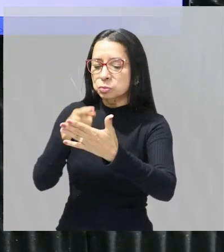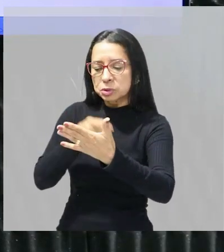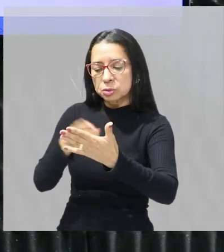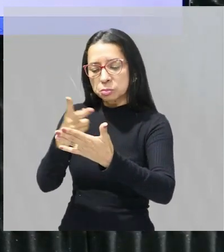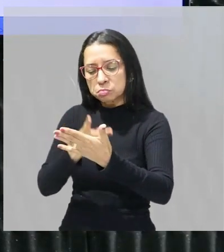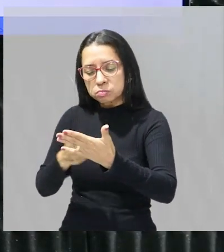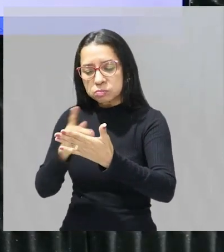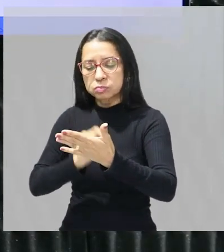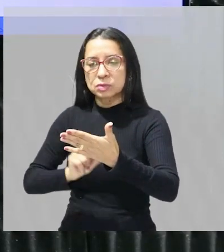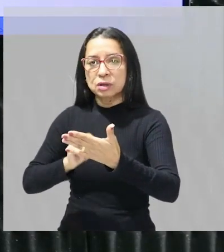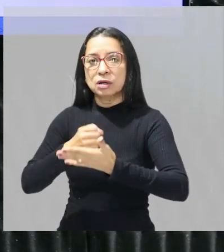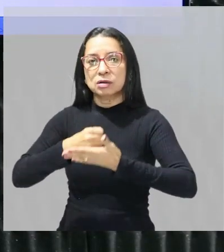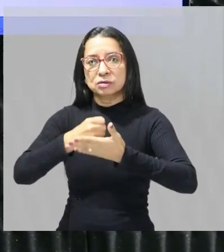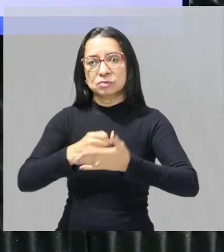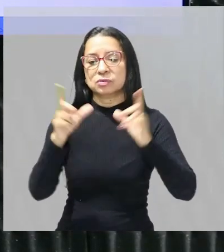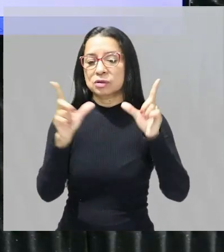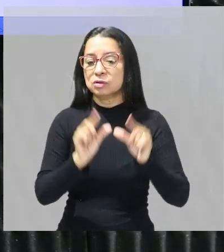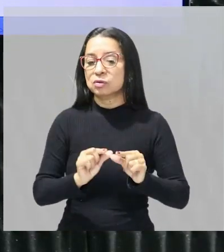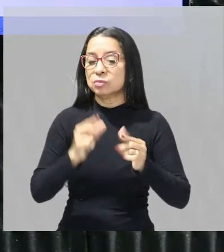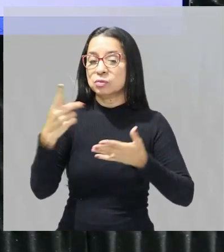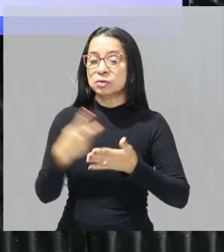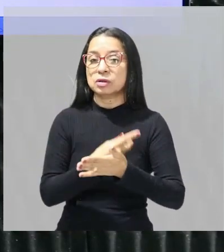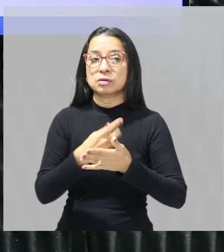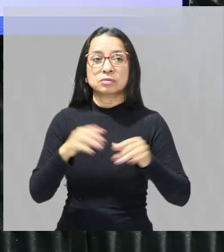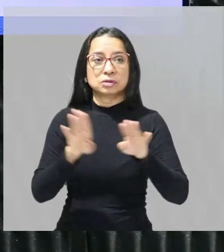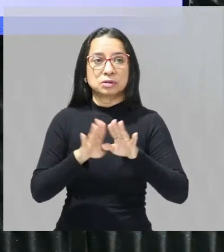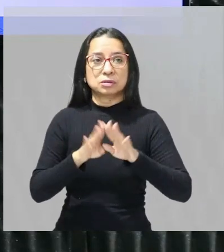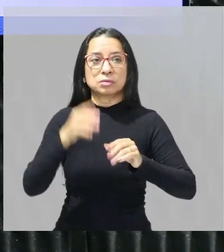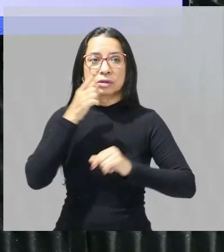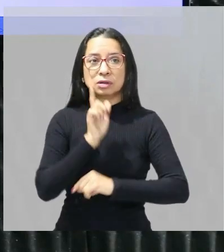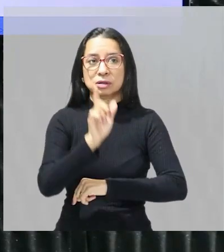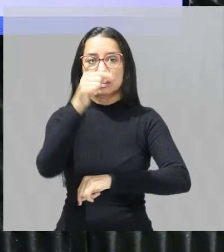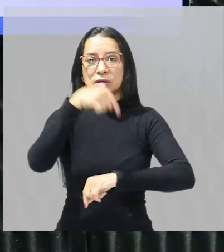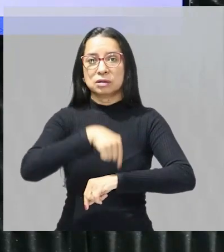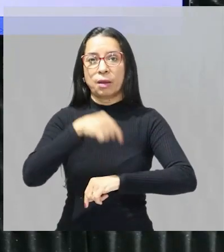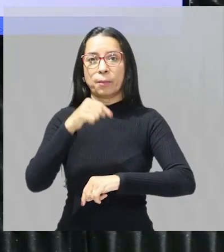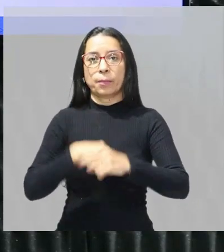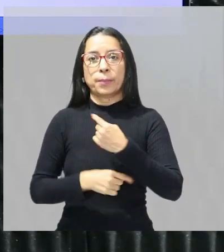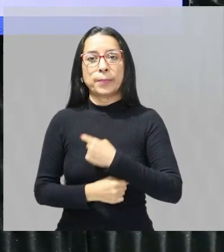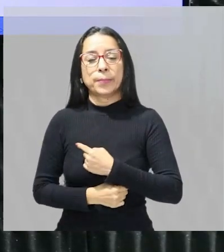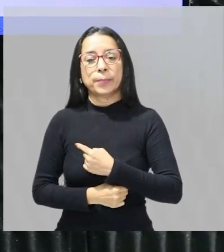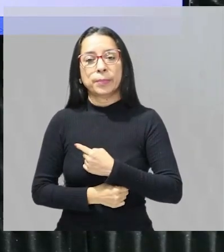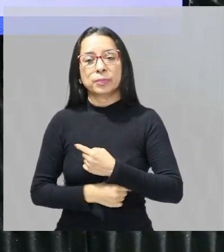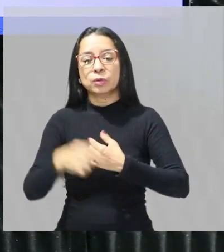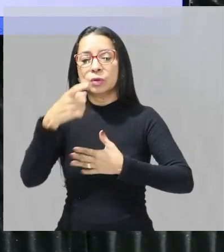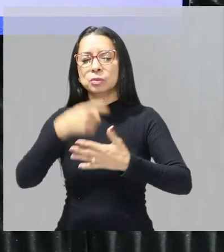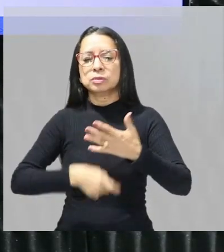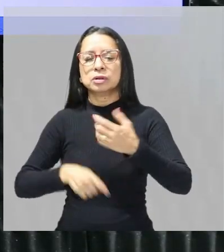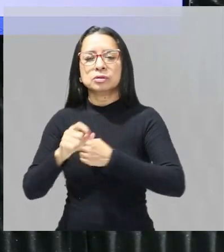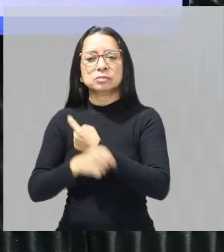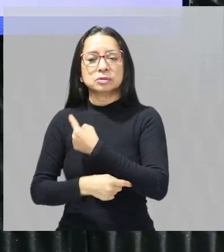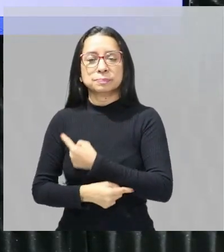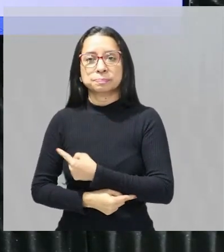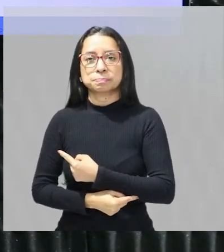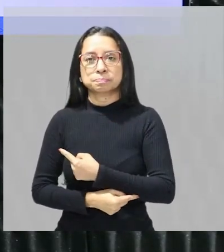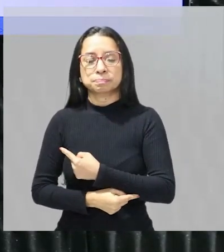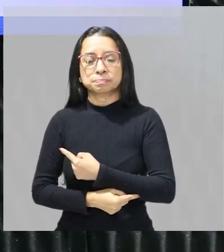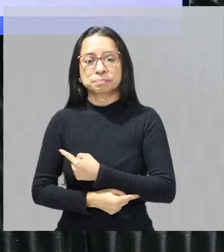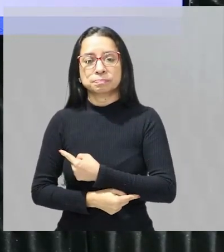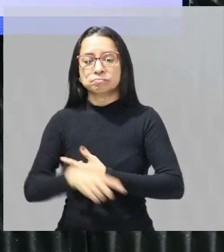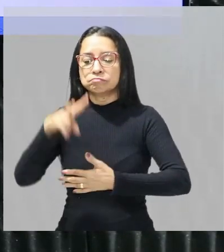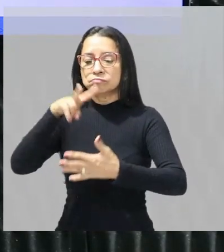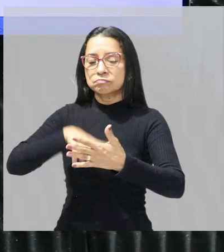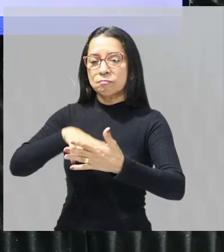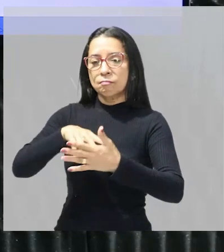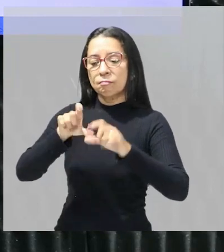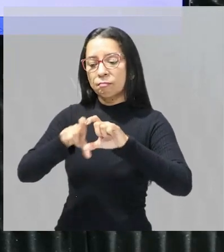ajudar bastante a minimizar erros e principalmente também ganhar tempo. Bora para o texto motivador, bora ver que consequência é essa aí, o que o texto ele